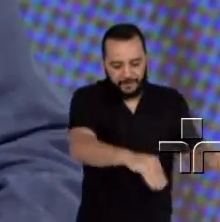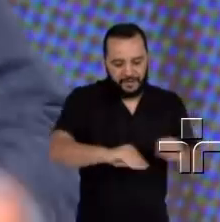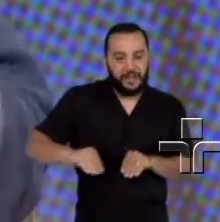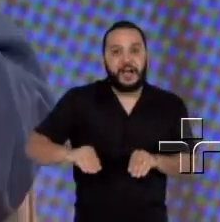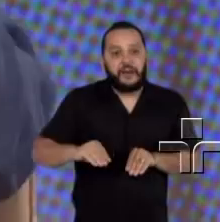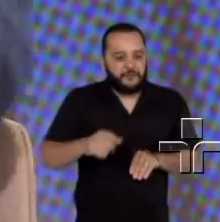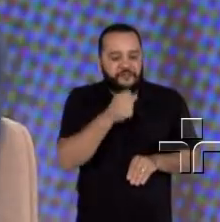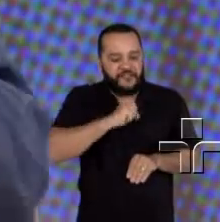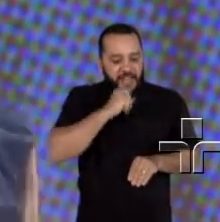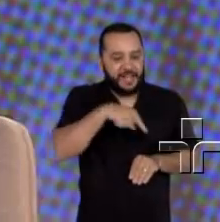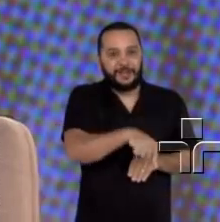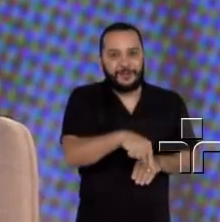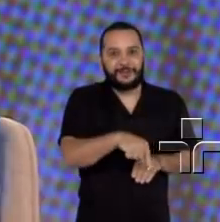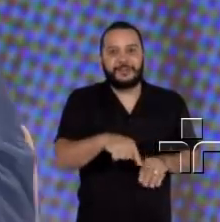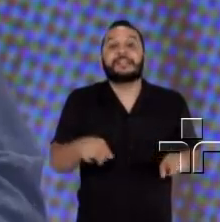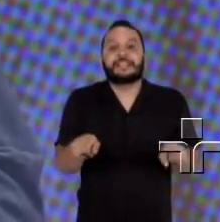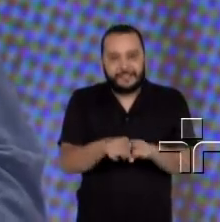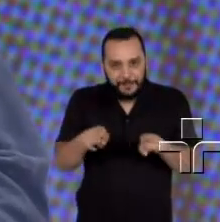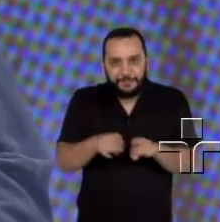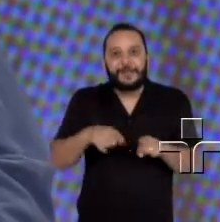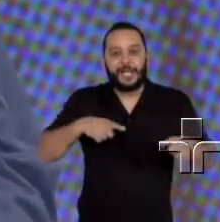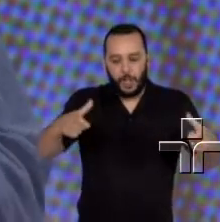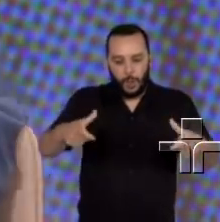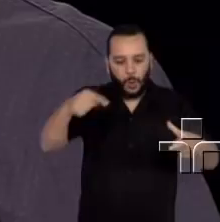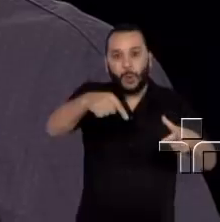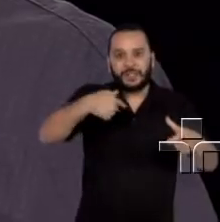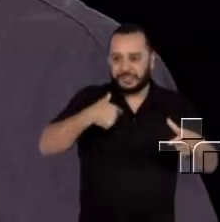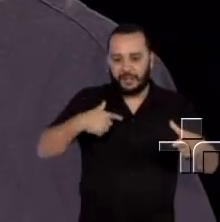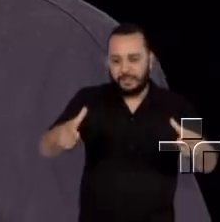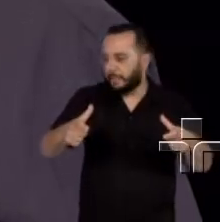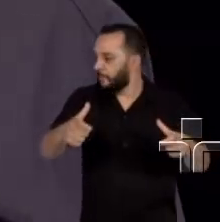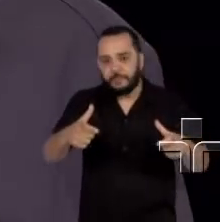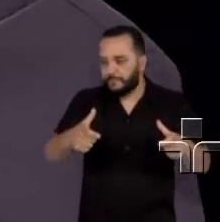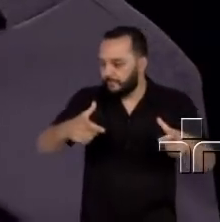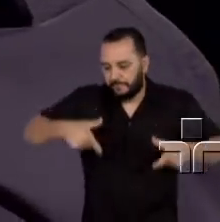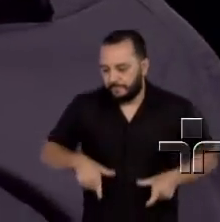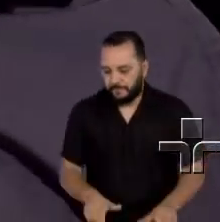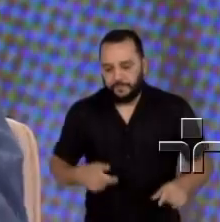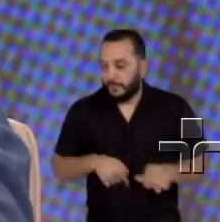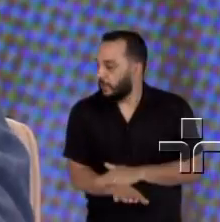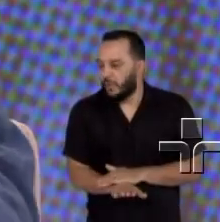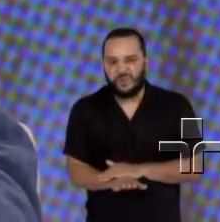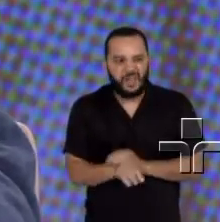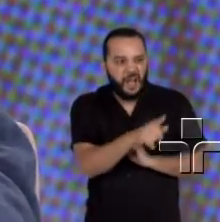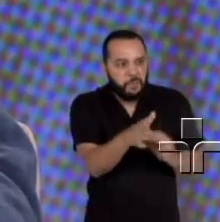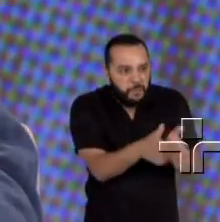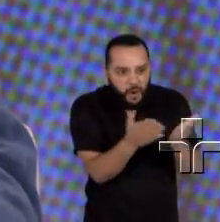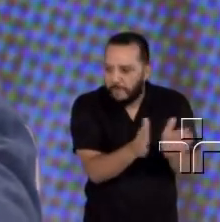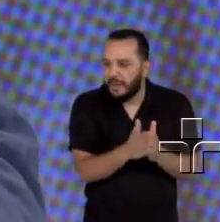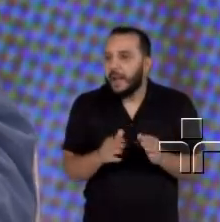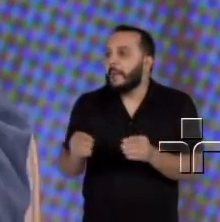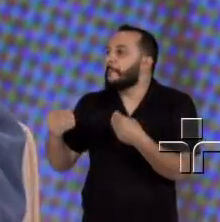Tira a louça, ó, põe debaixo da gaveta e põe de plástico, porque a visita não está à